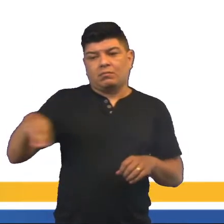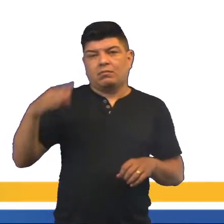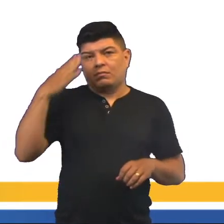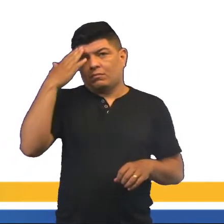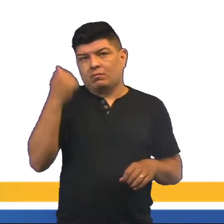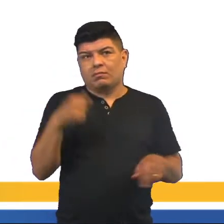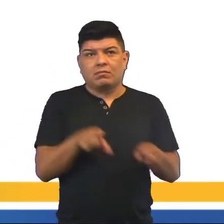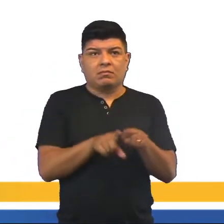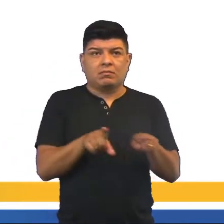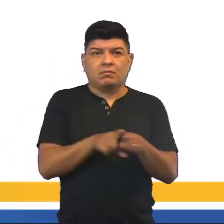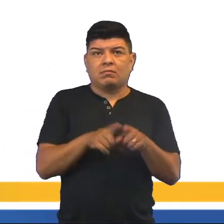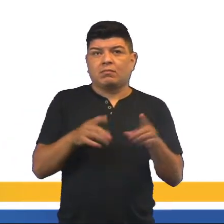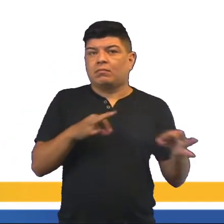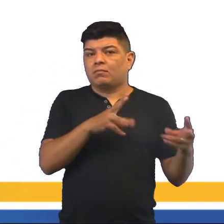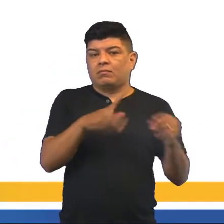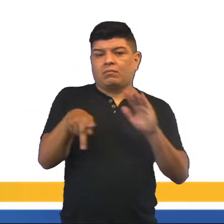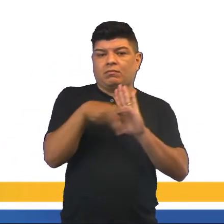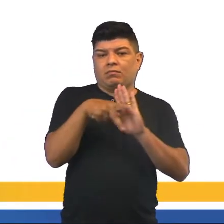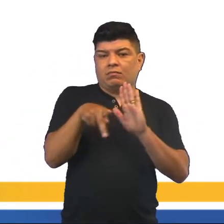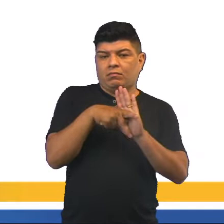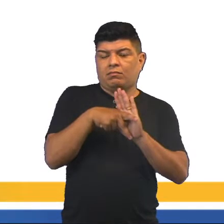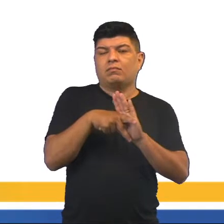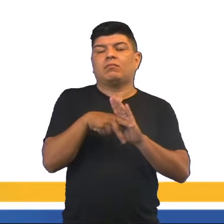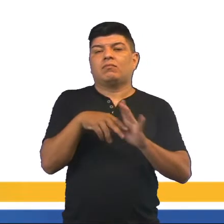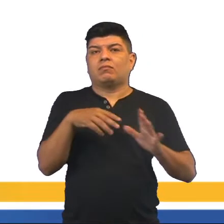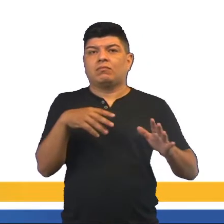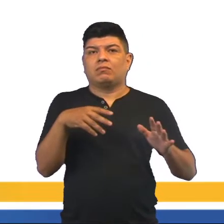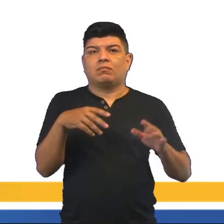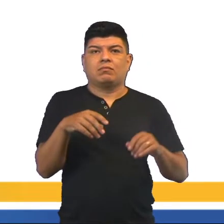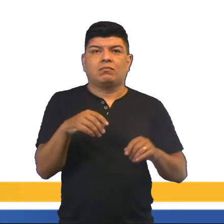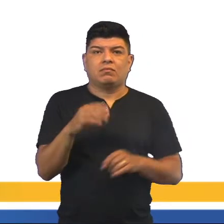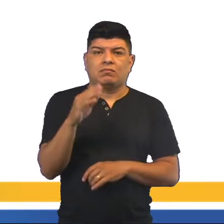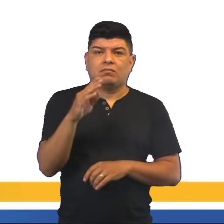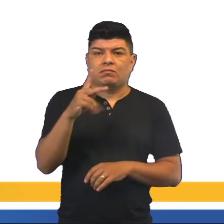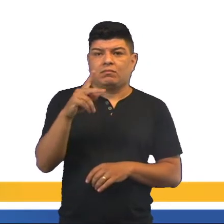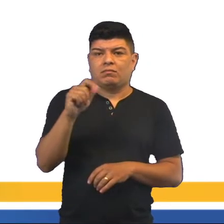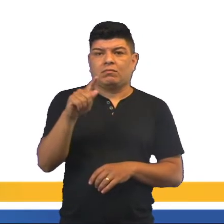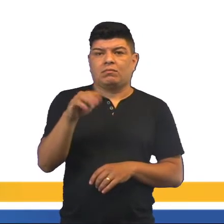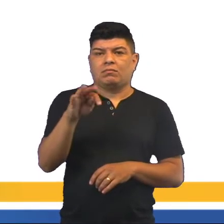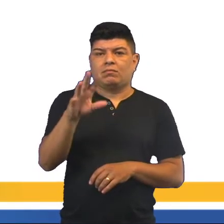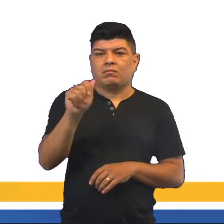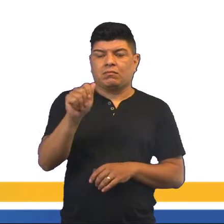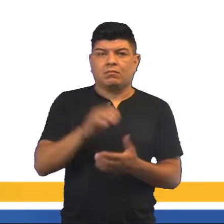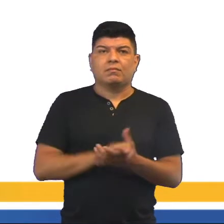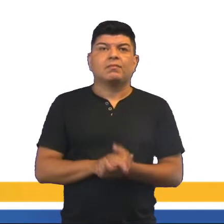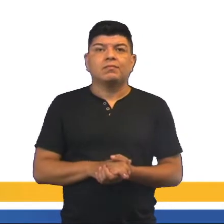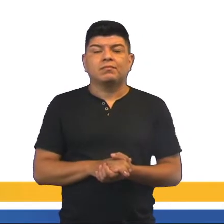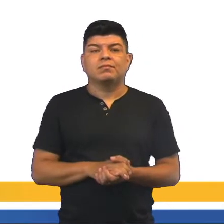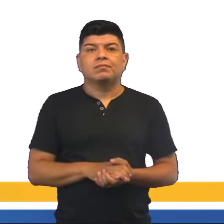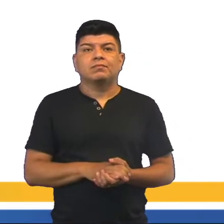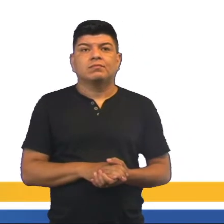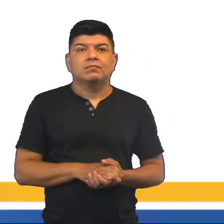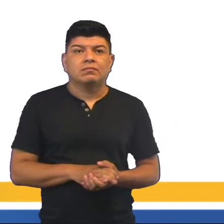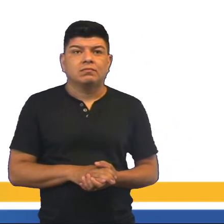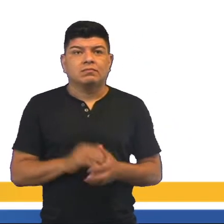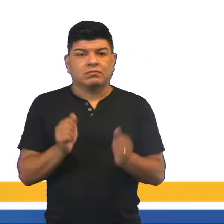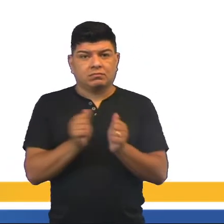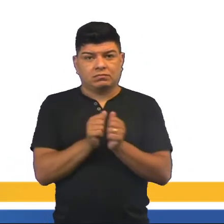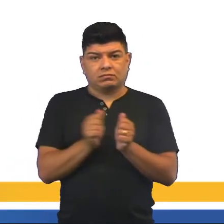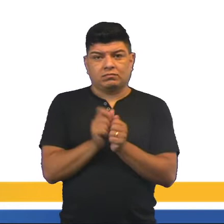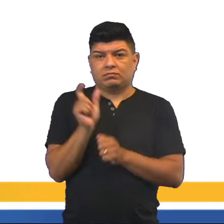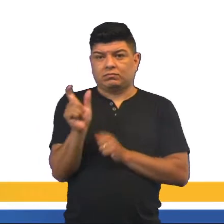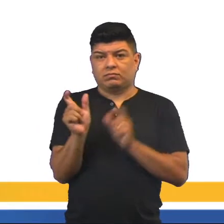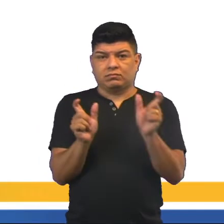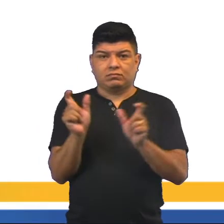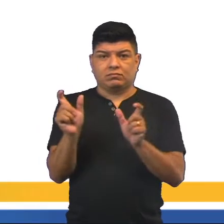escribas possuíam um pictograma próprio, representado pela paleta. Lê-se sec, escrever, e faz parte das